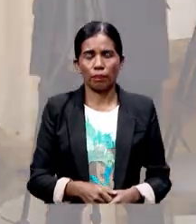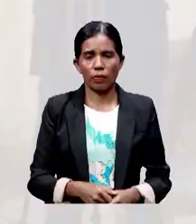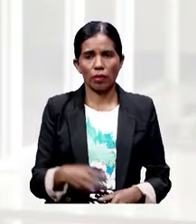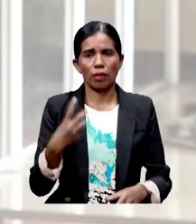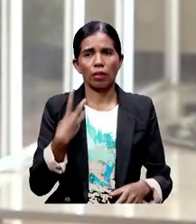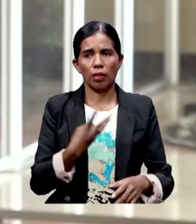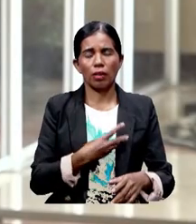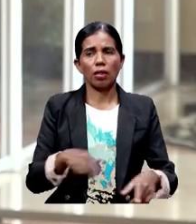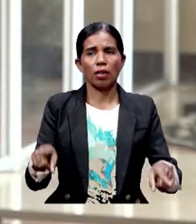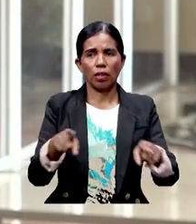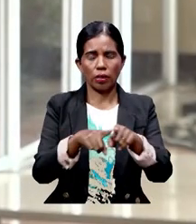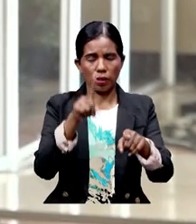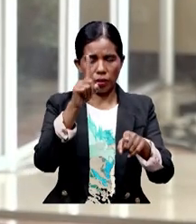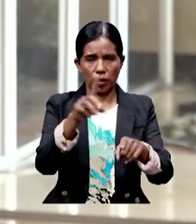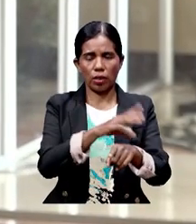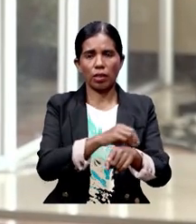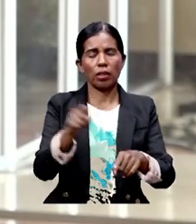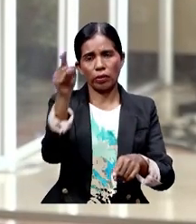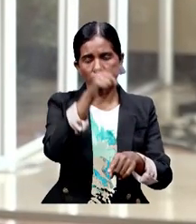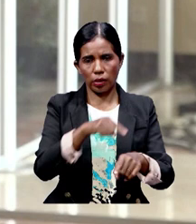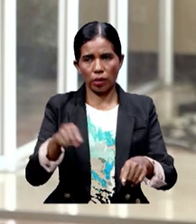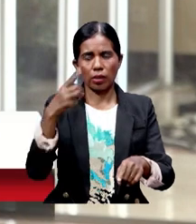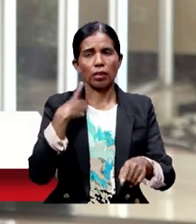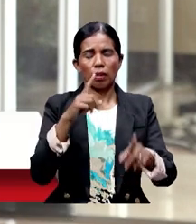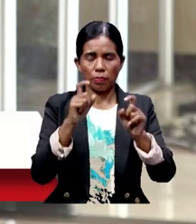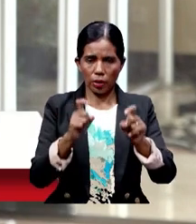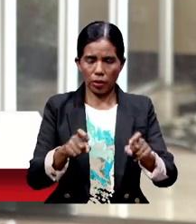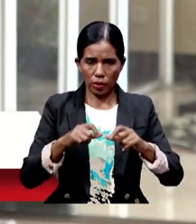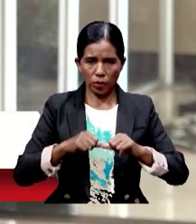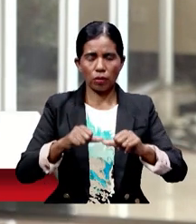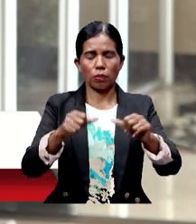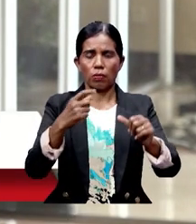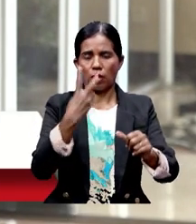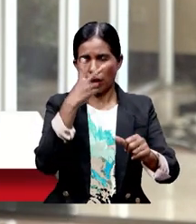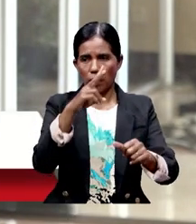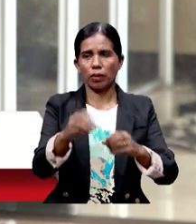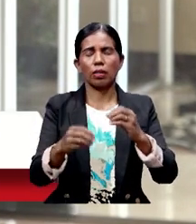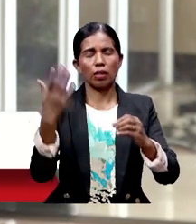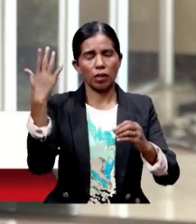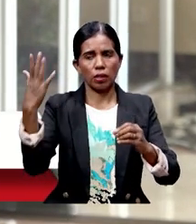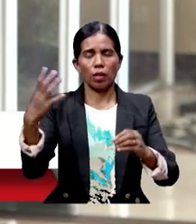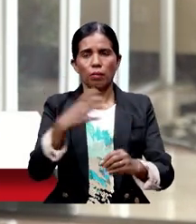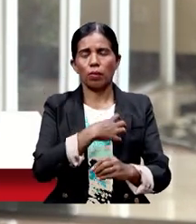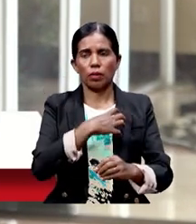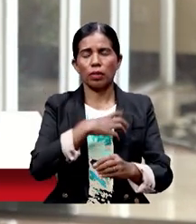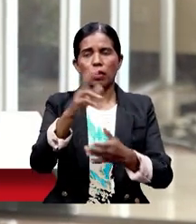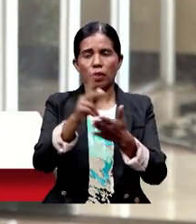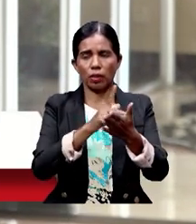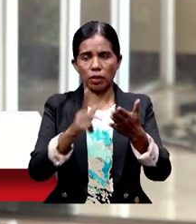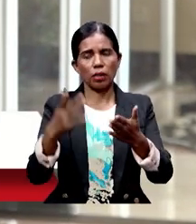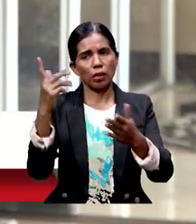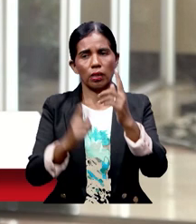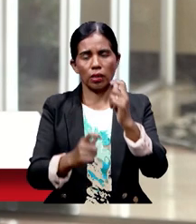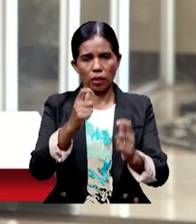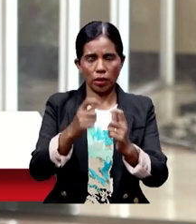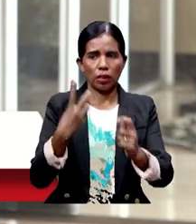circunstância ida. Ita precisa consolidar ba oin. Tanto ia órgão polícia criminal, ia tribunais, ita